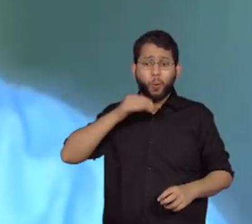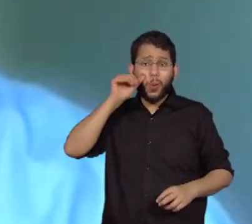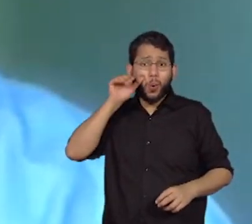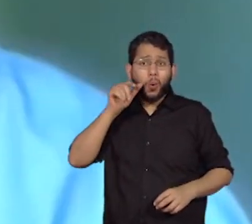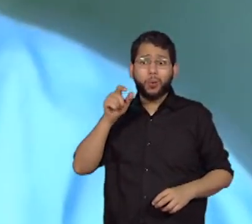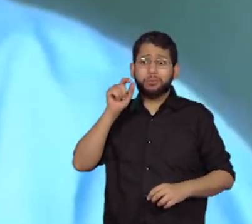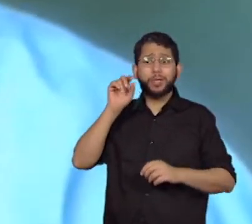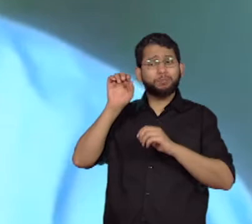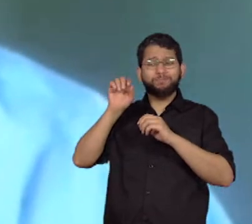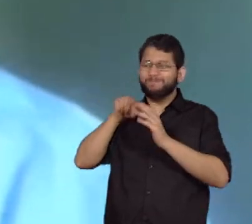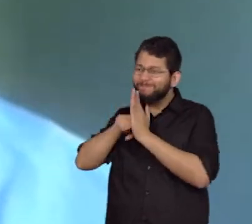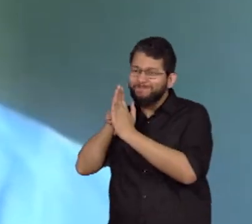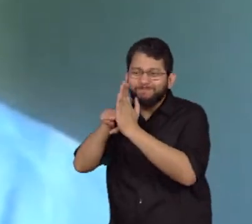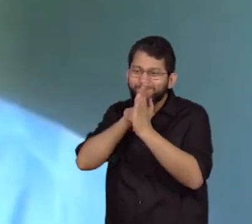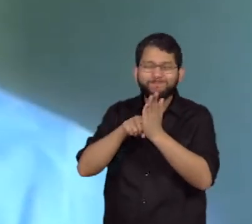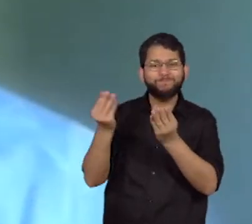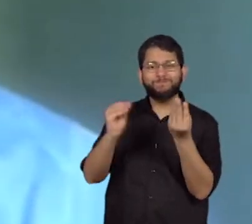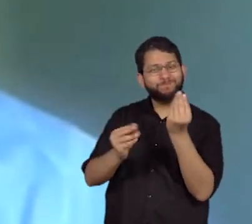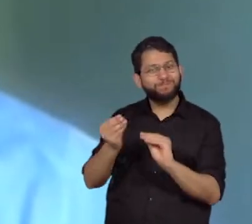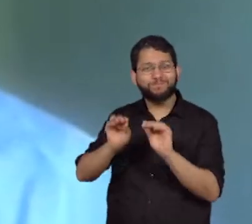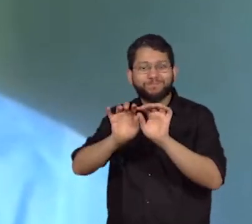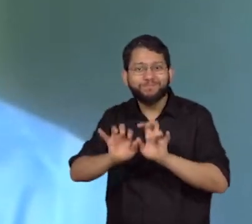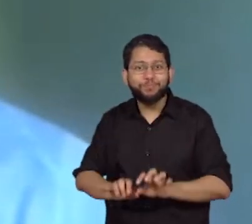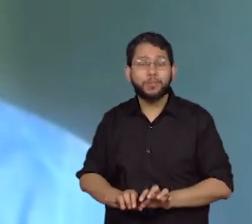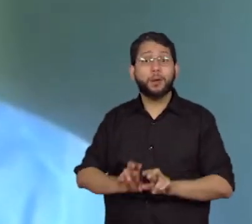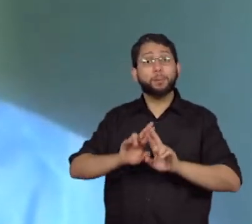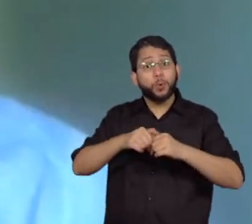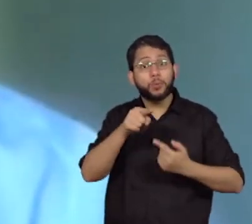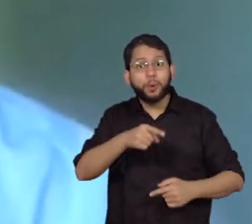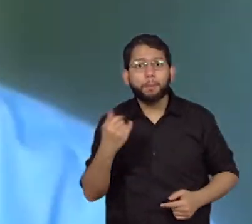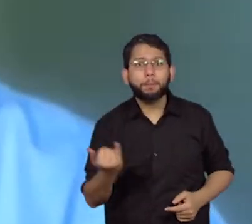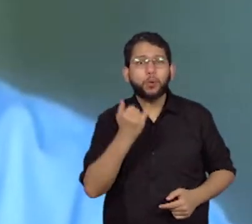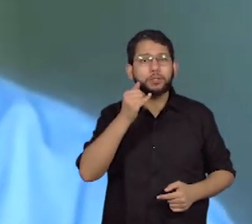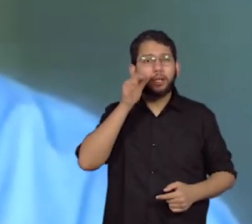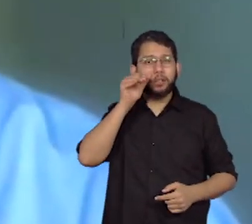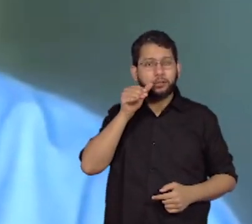busco respostas. Então, eu acho que é isso, essa